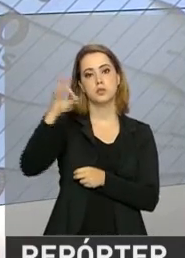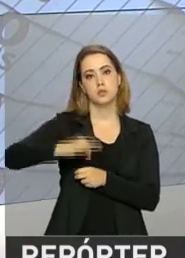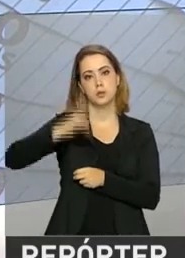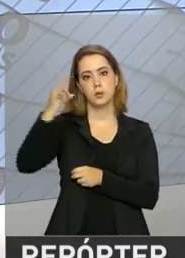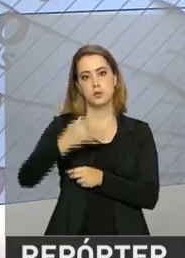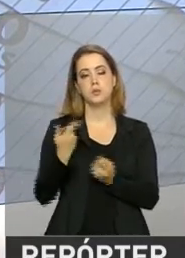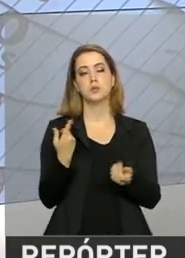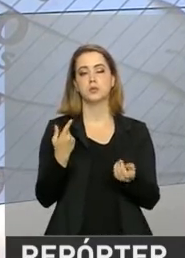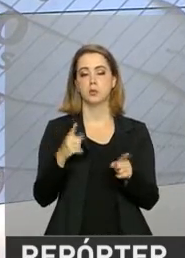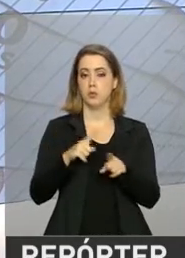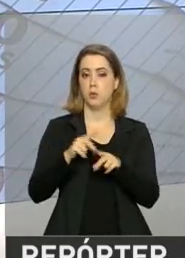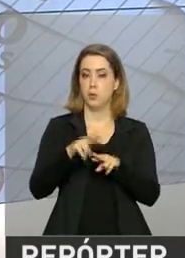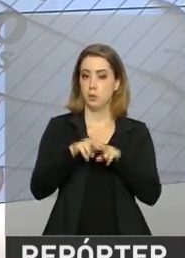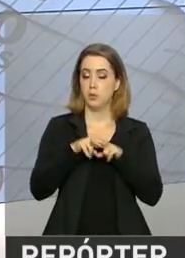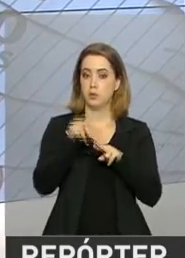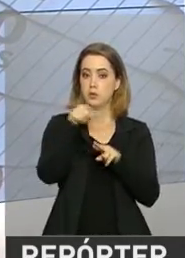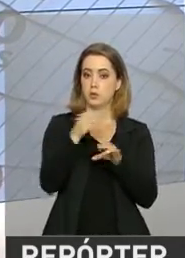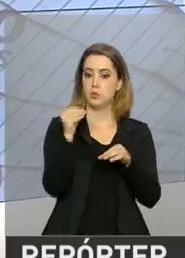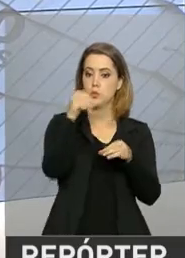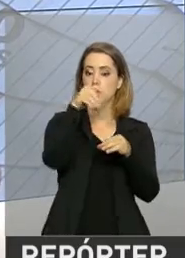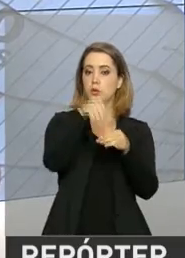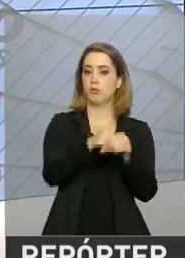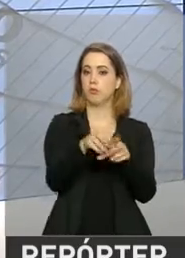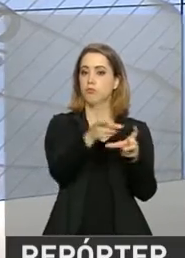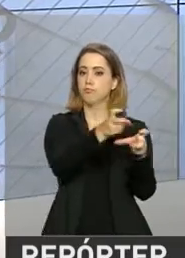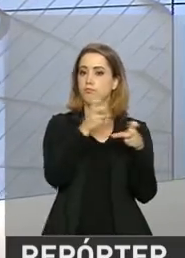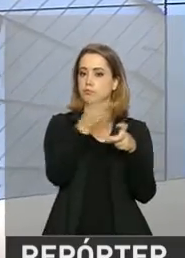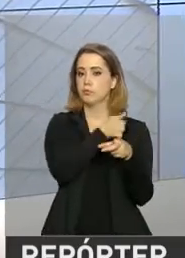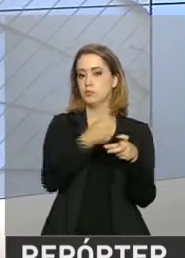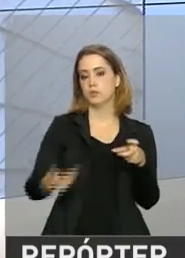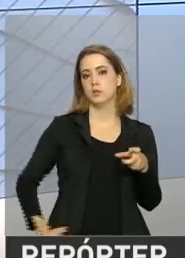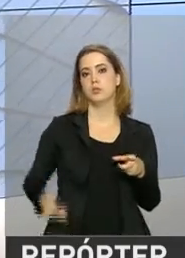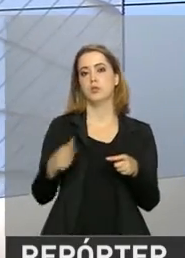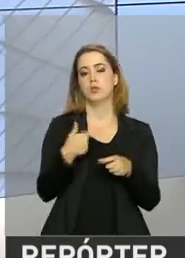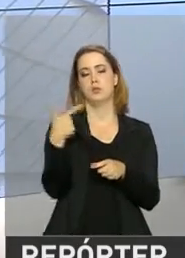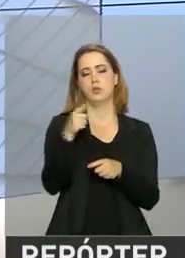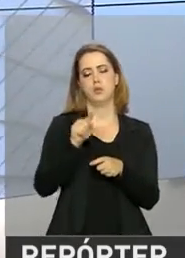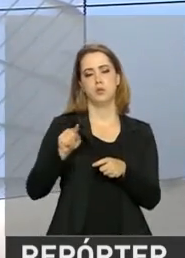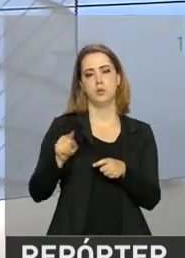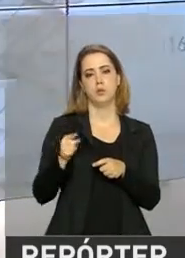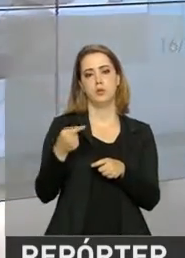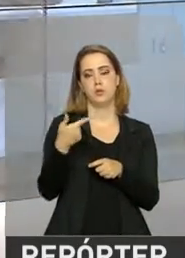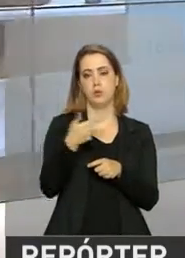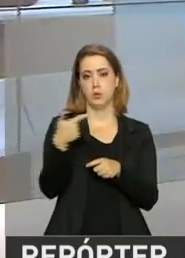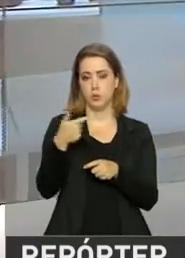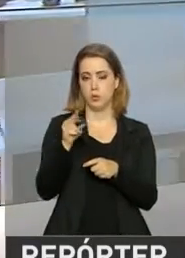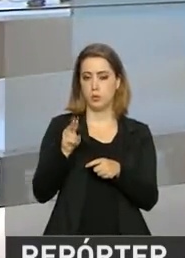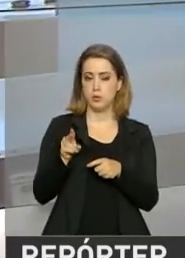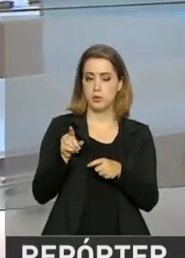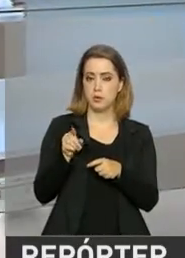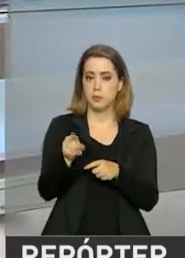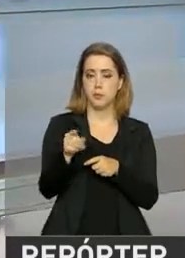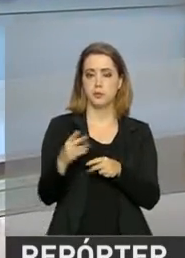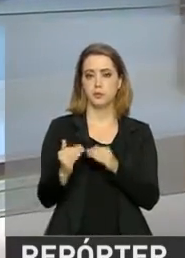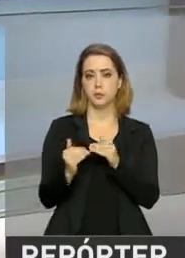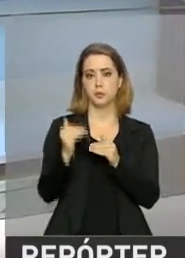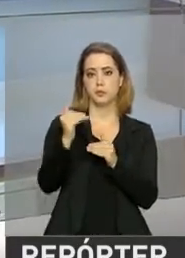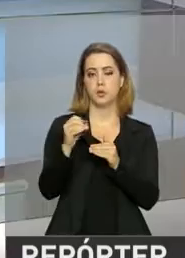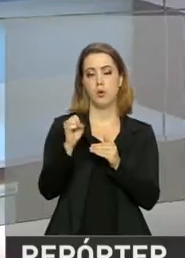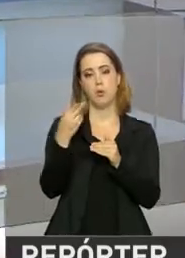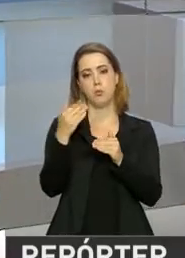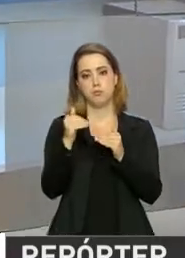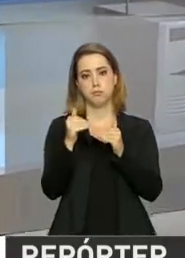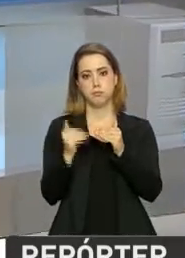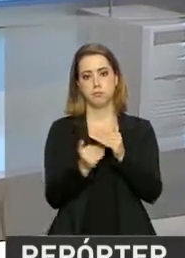da meta do governo que é de 4 e meio por cento com dois pontos percentuais para mais ou para menos e começou hoje uma nova etapa